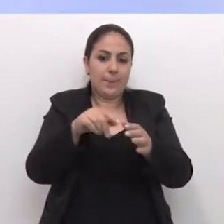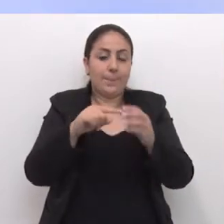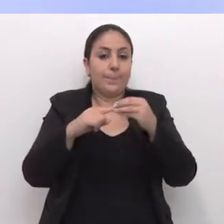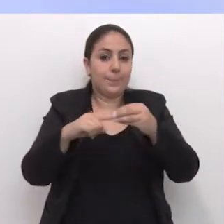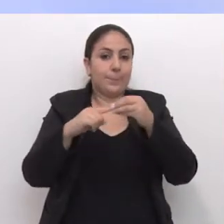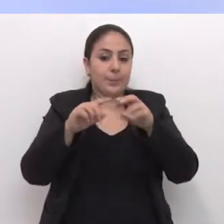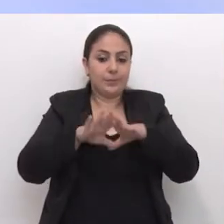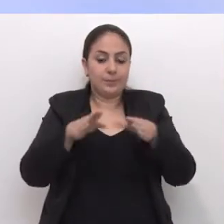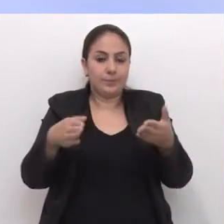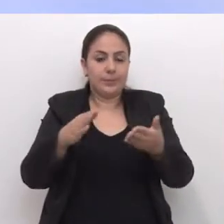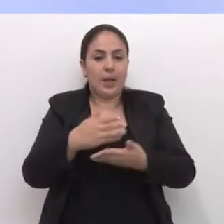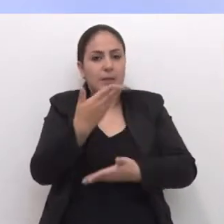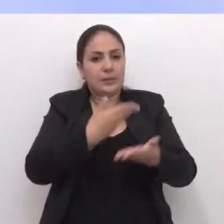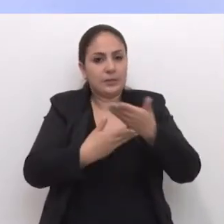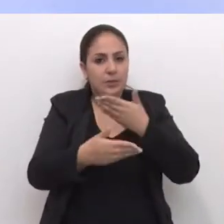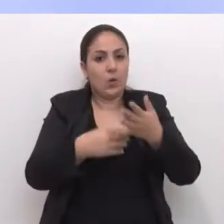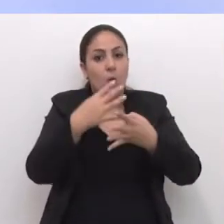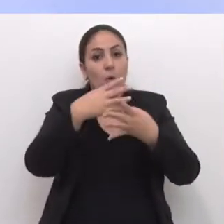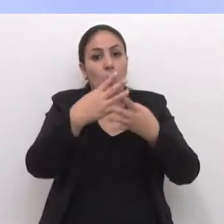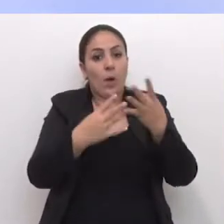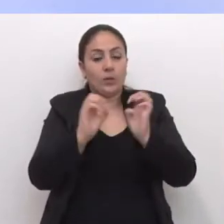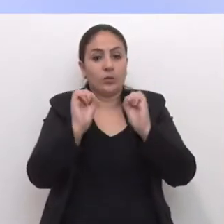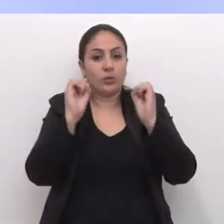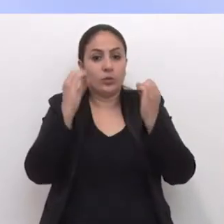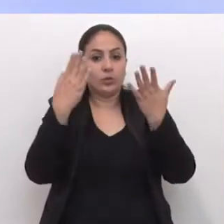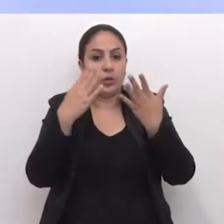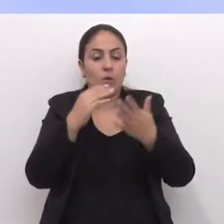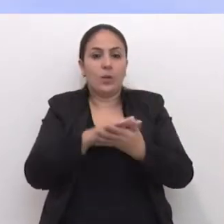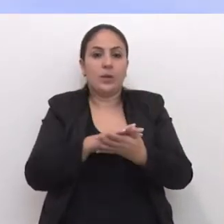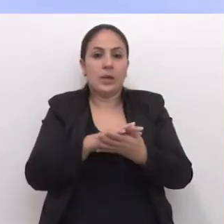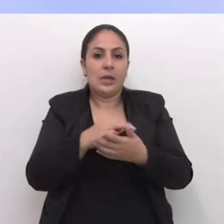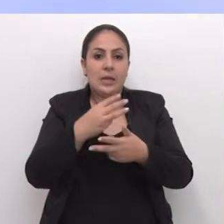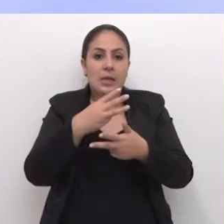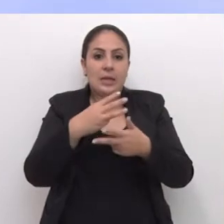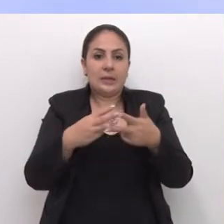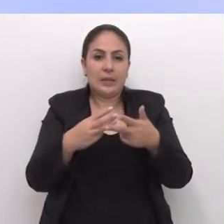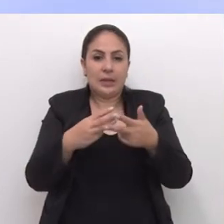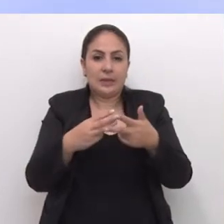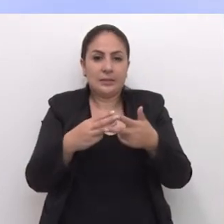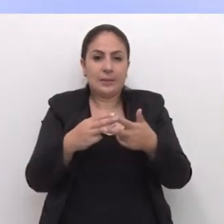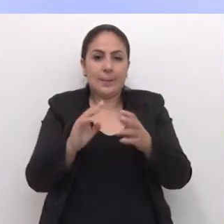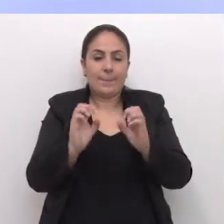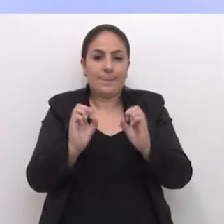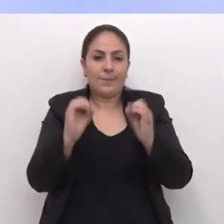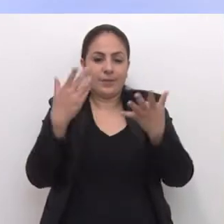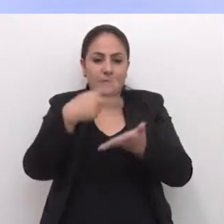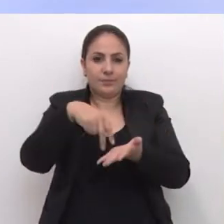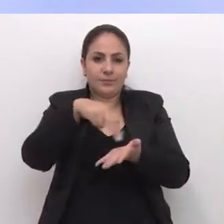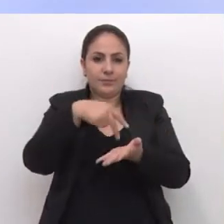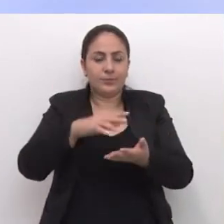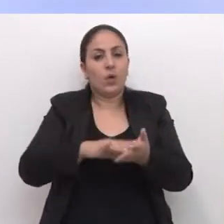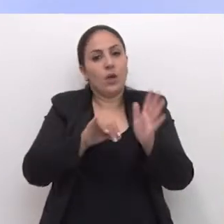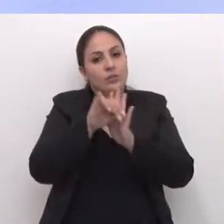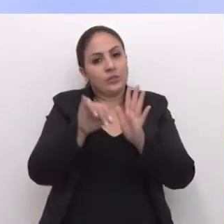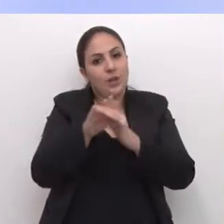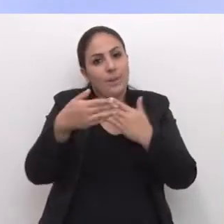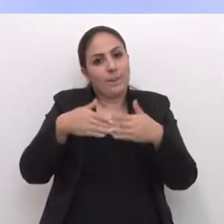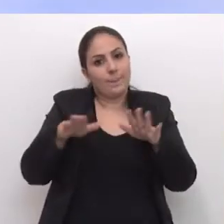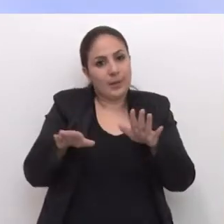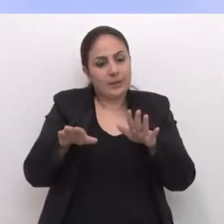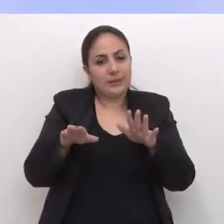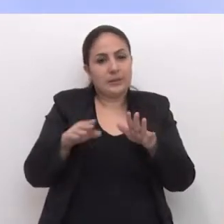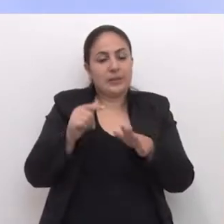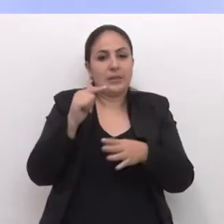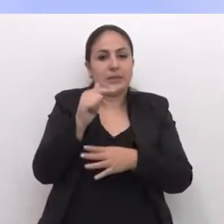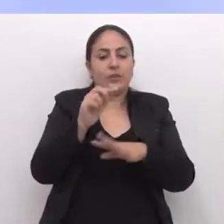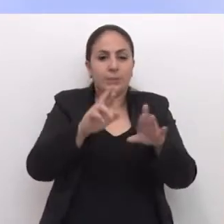palco principal, contemplando 4 shows e a animação de 3 bailes. O edital já está disponível no